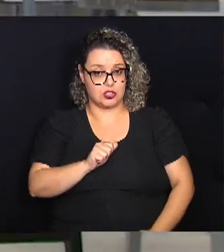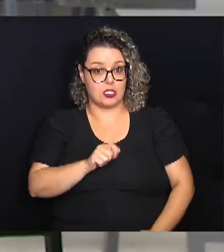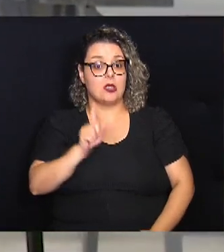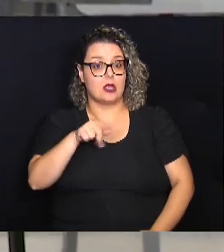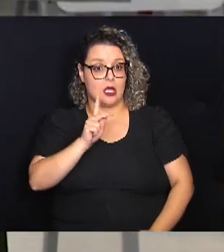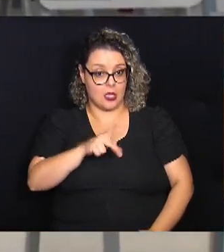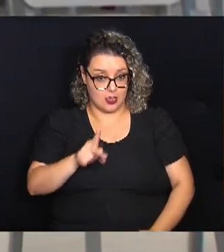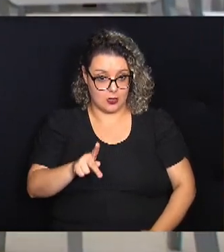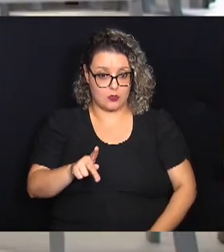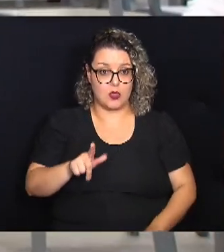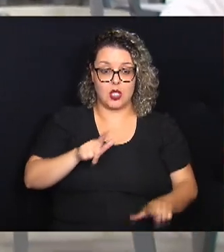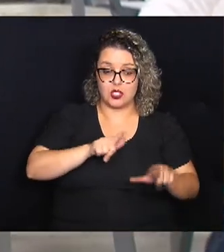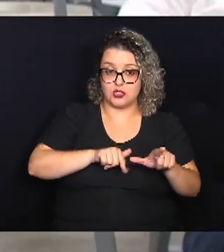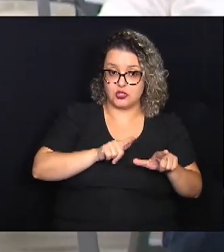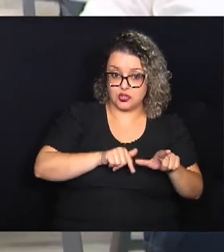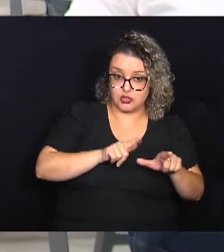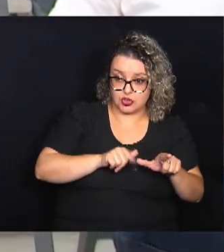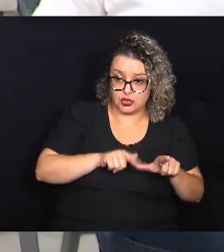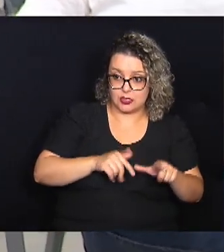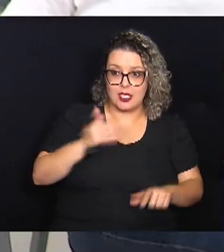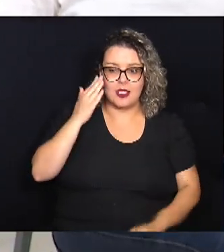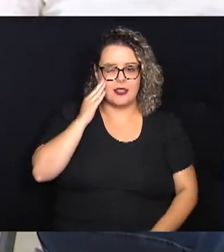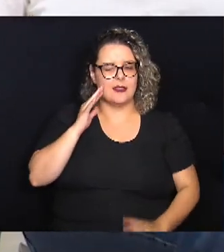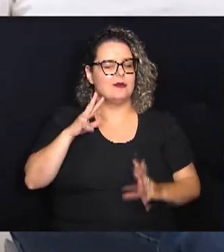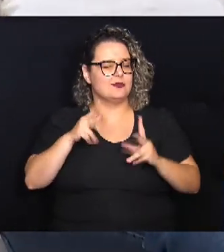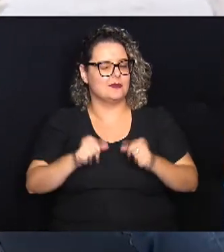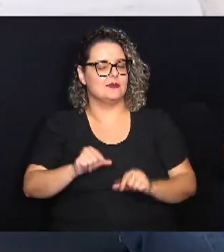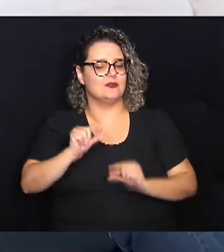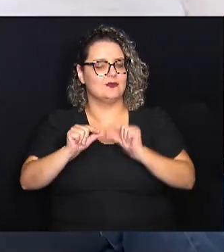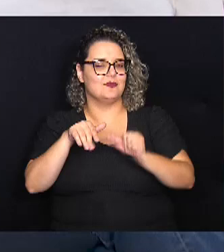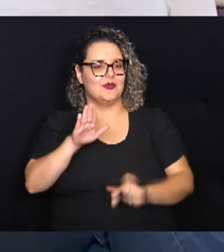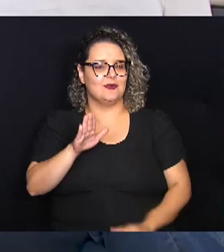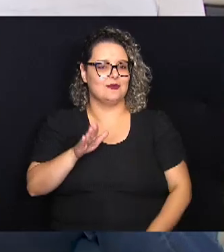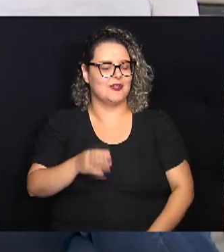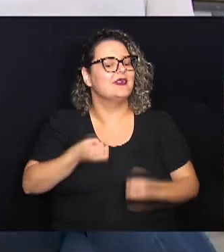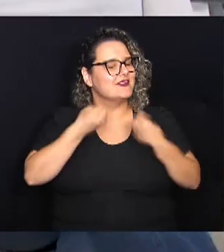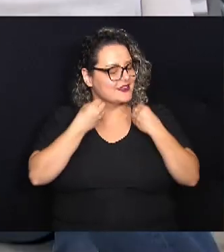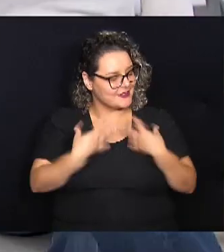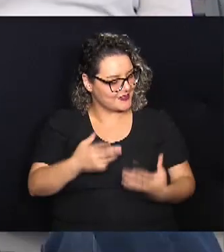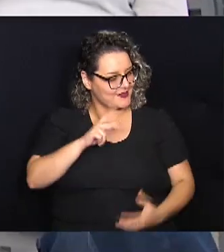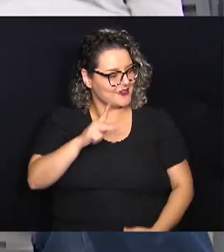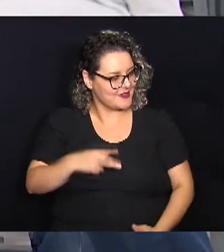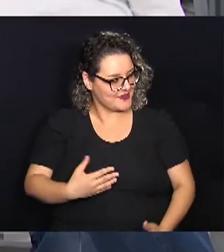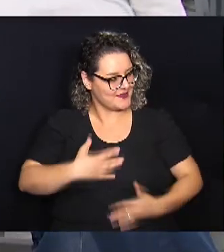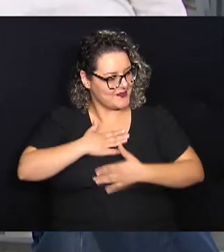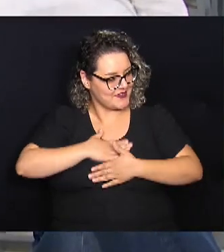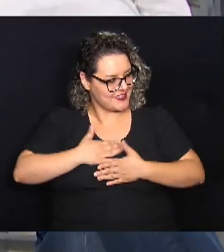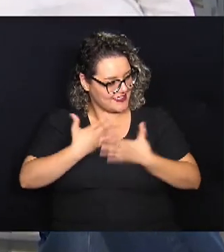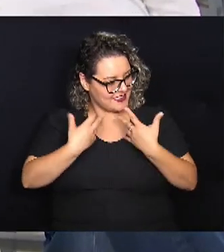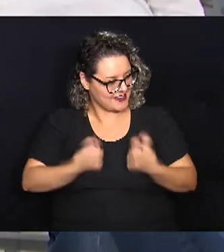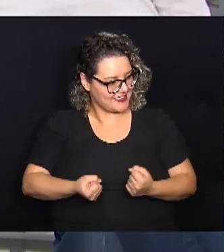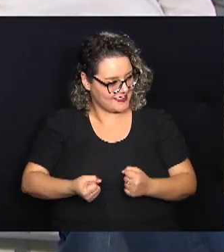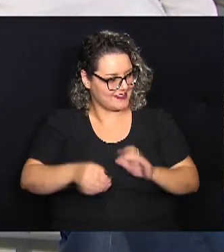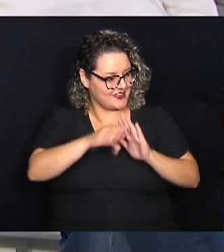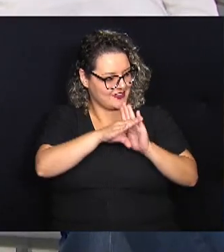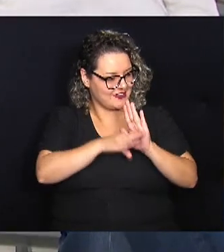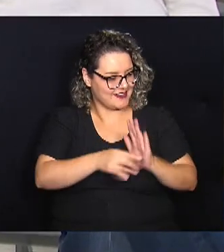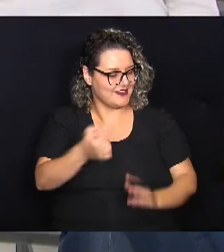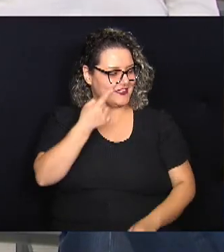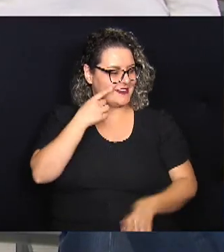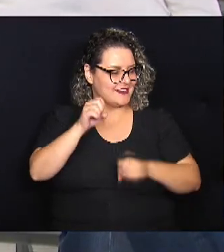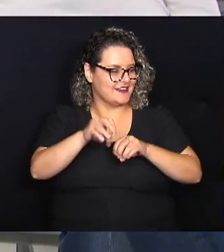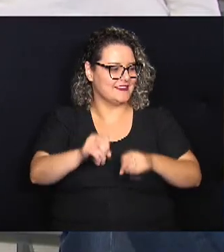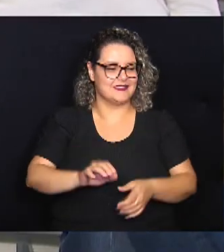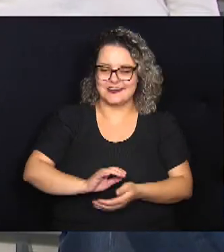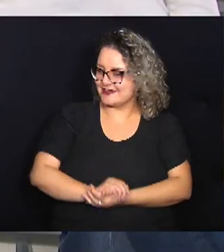é, de letras, sabe tudo e mais um pouco. Tudo bom, professora? Prazer em recebê-la aqui no nosso quadro De Olho na